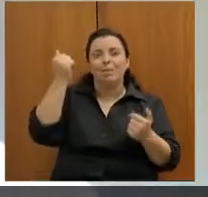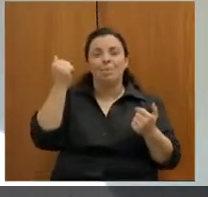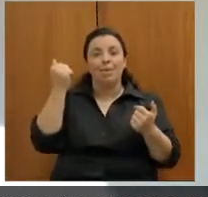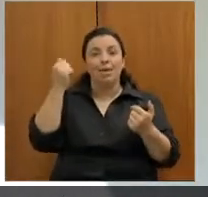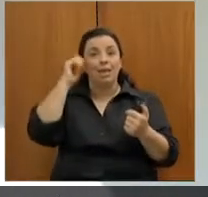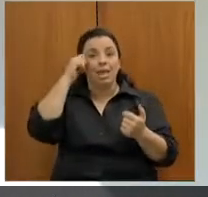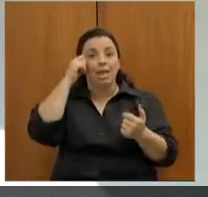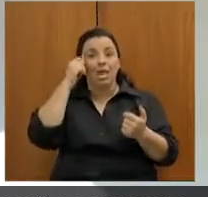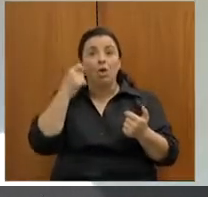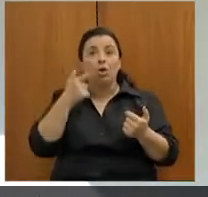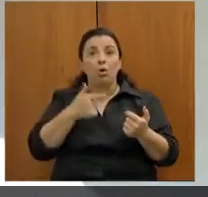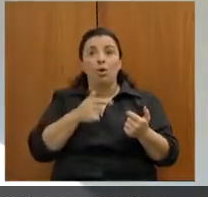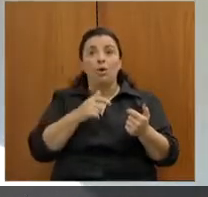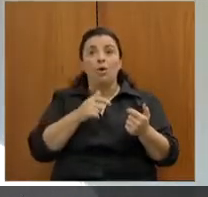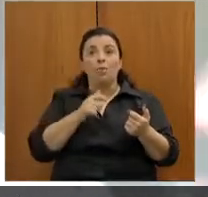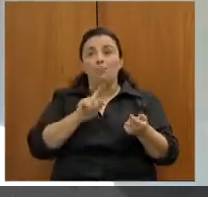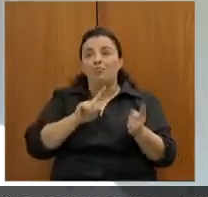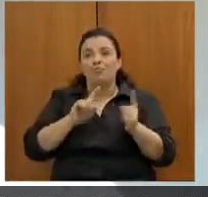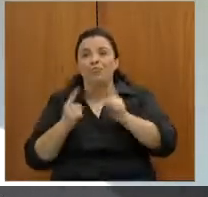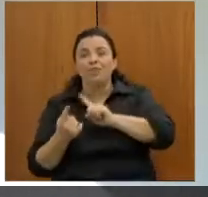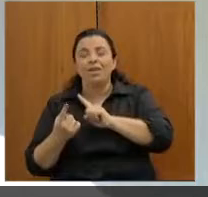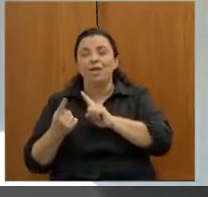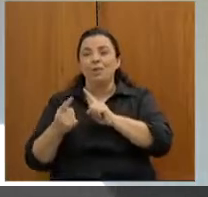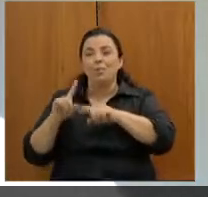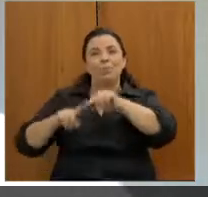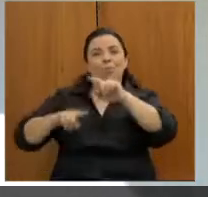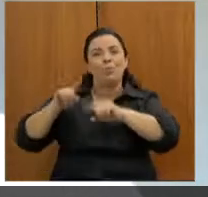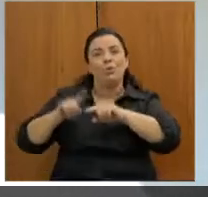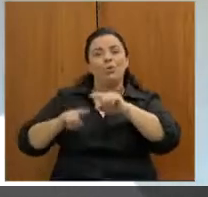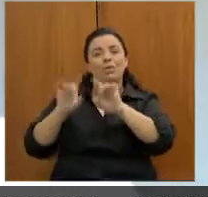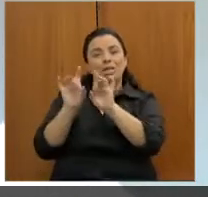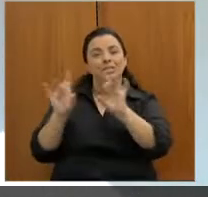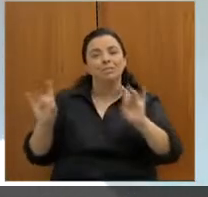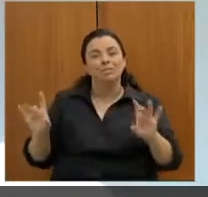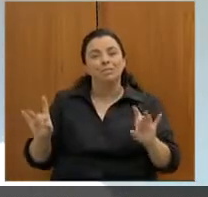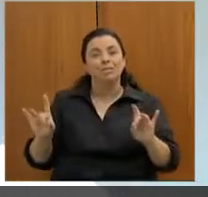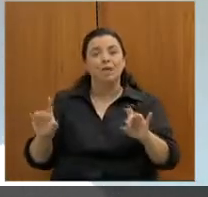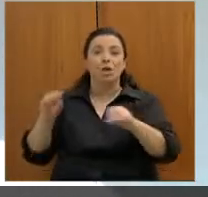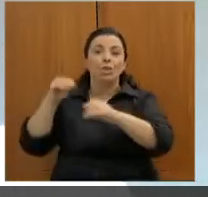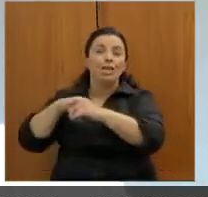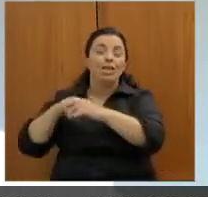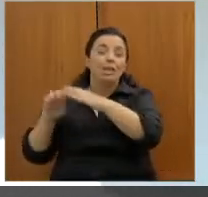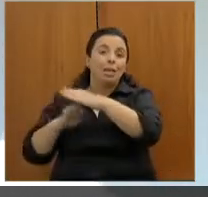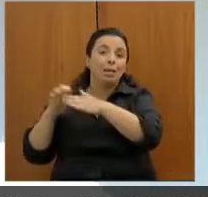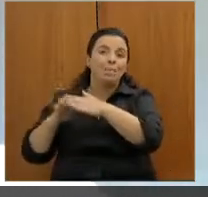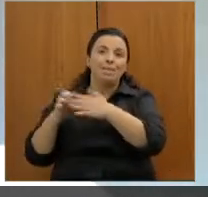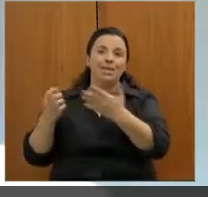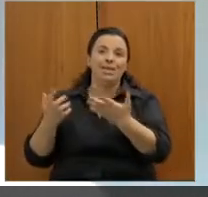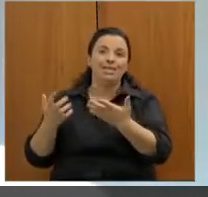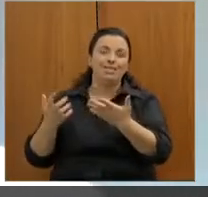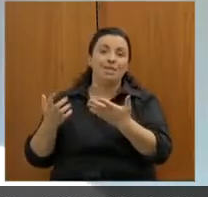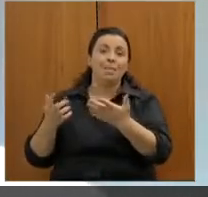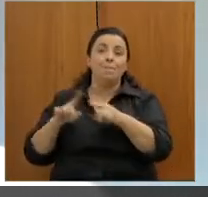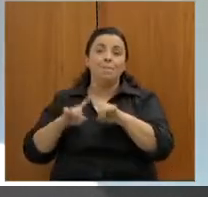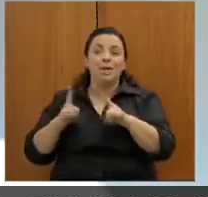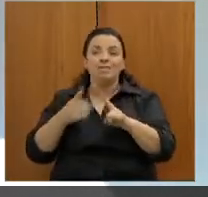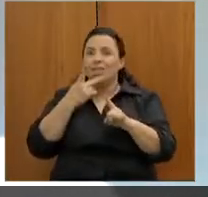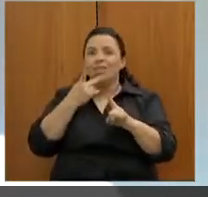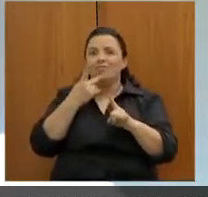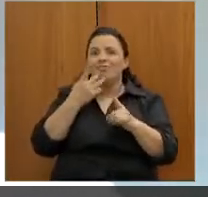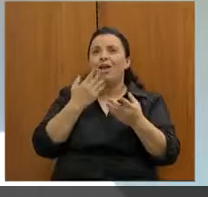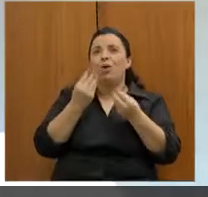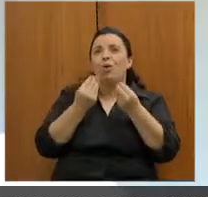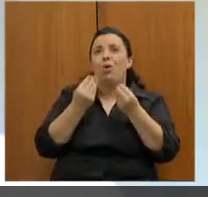de empresa de cosméticos mas não Cisa origem 15 a fonte né